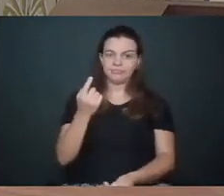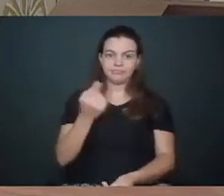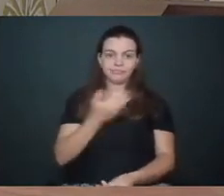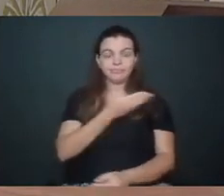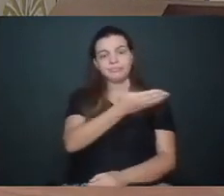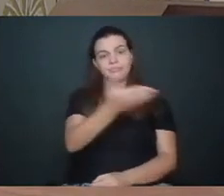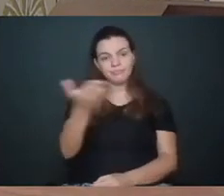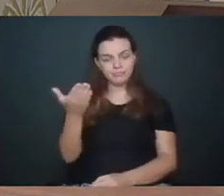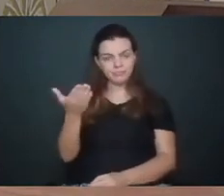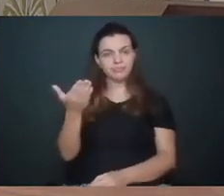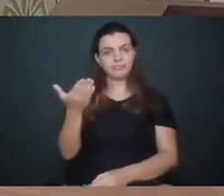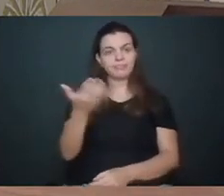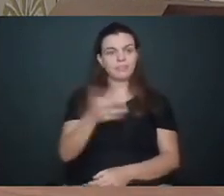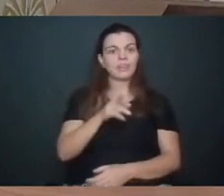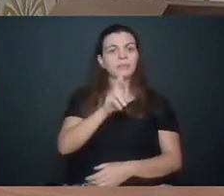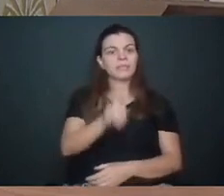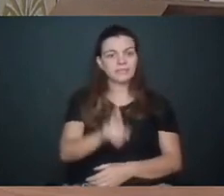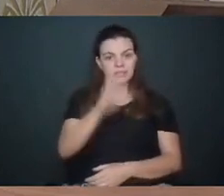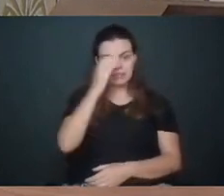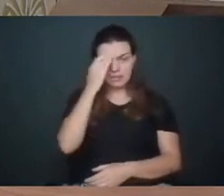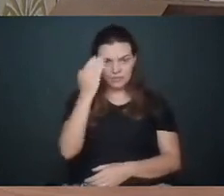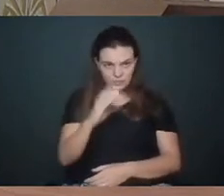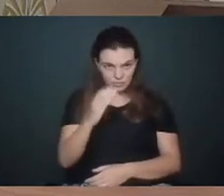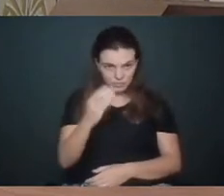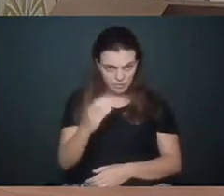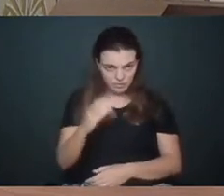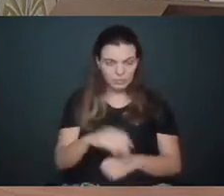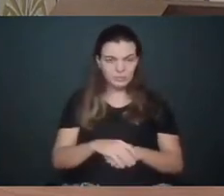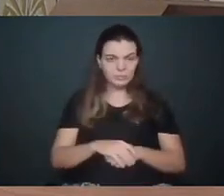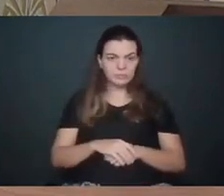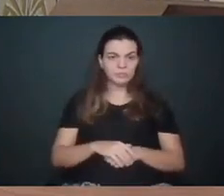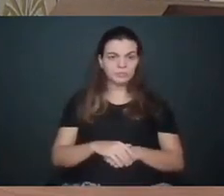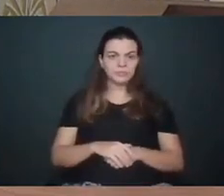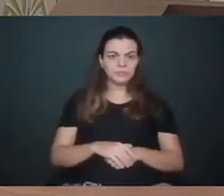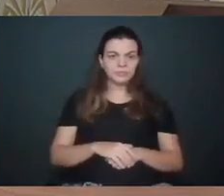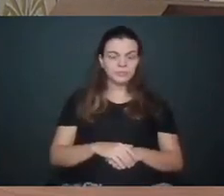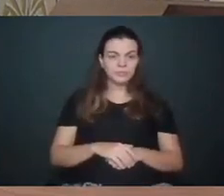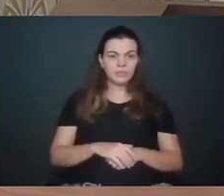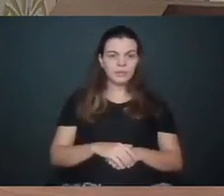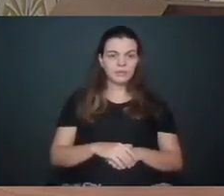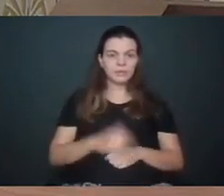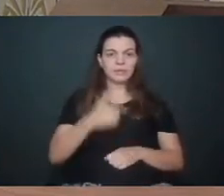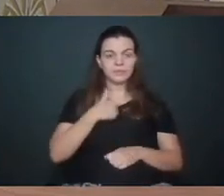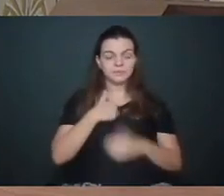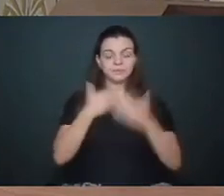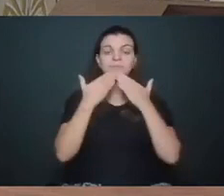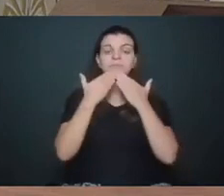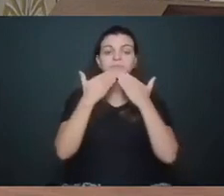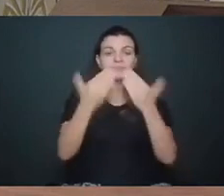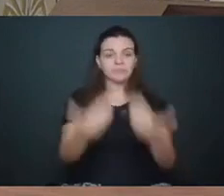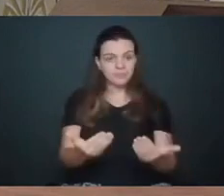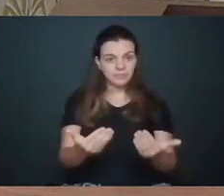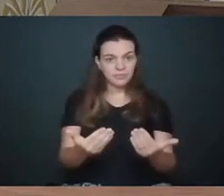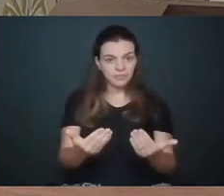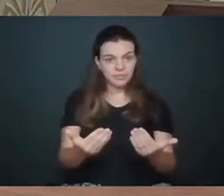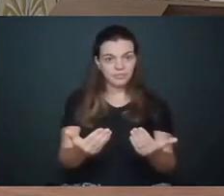nosso povo de Curitiba, do município de Curitiba, eu solicito que